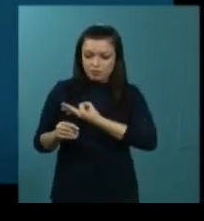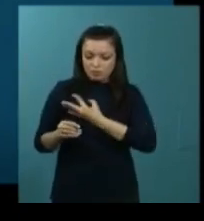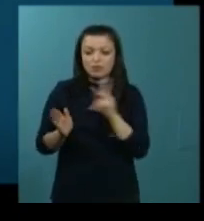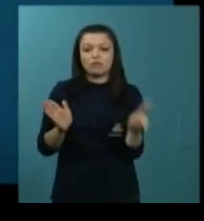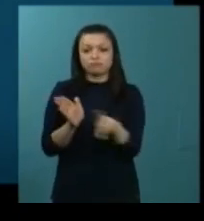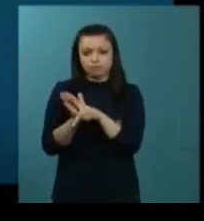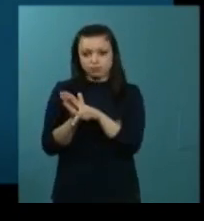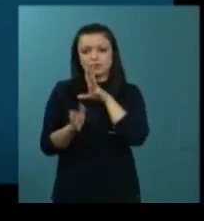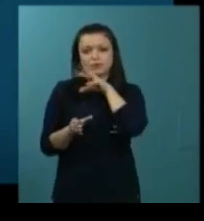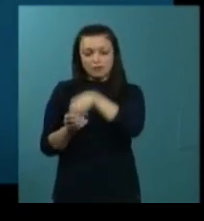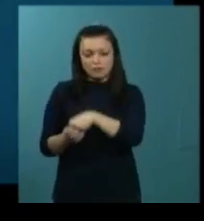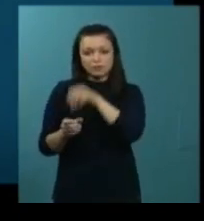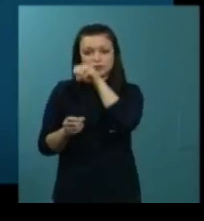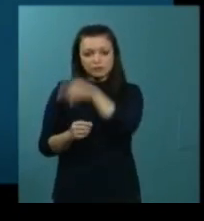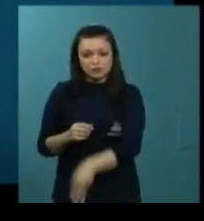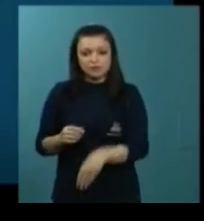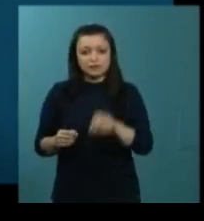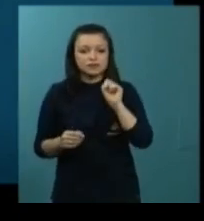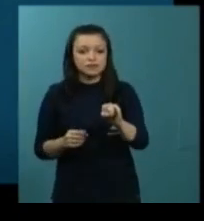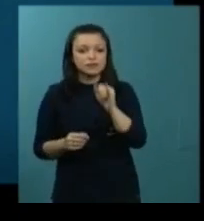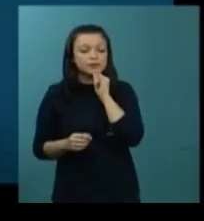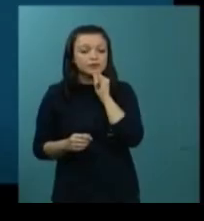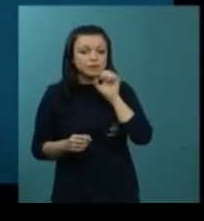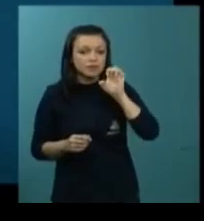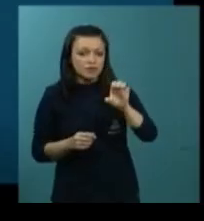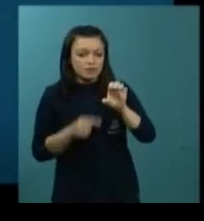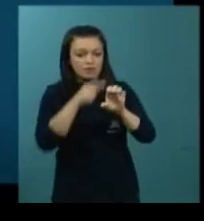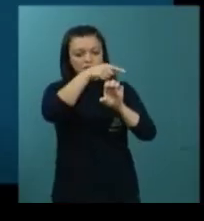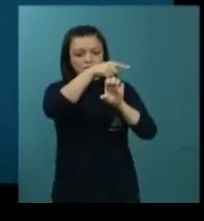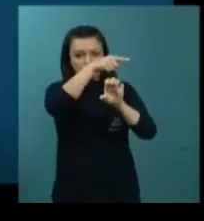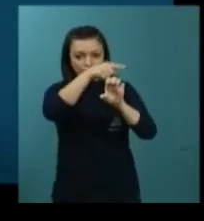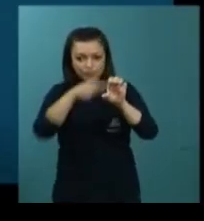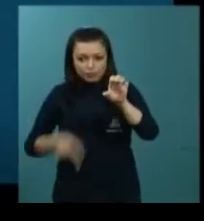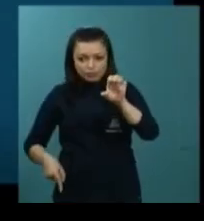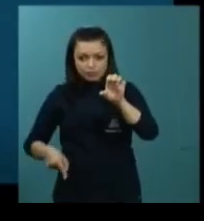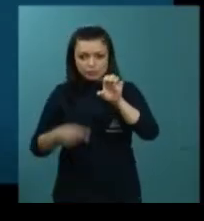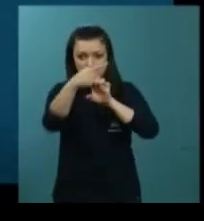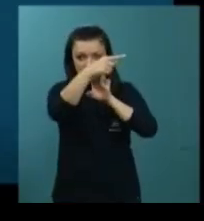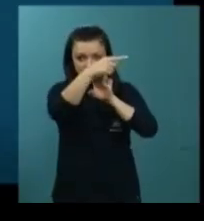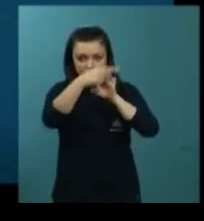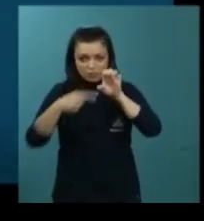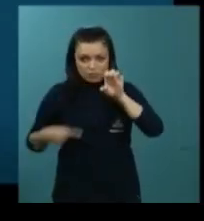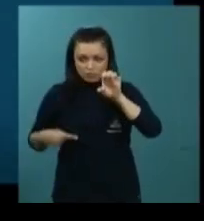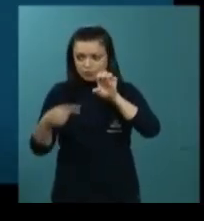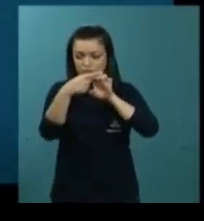pertence. E quando colocamos sobre o símbolo uma barra,